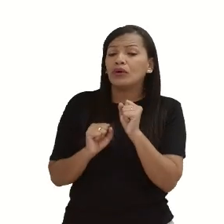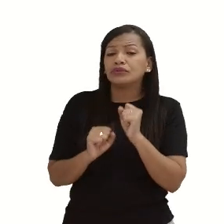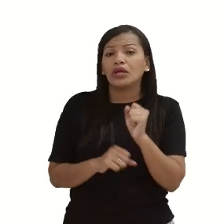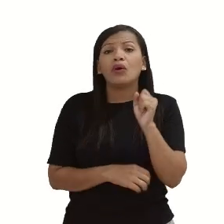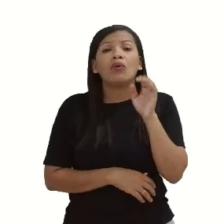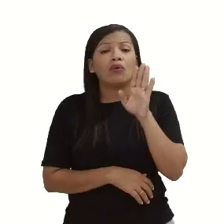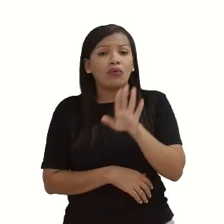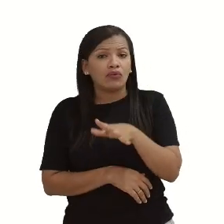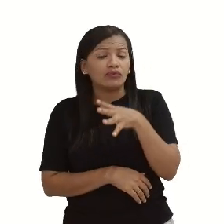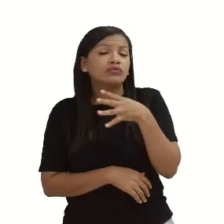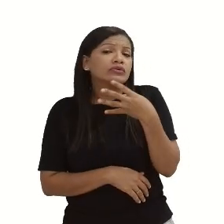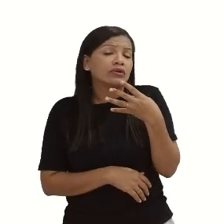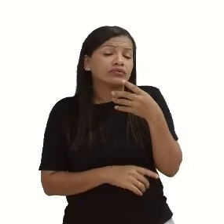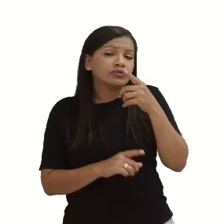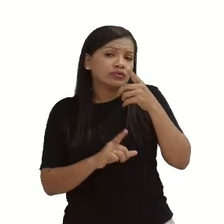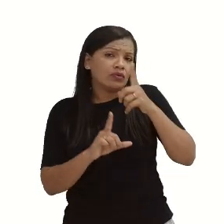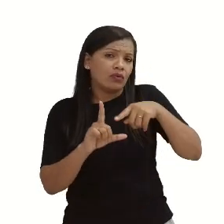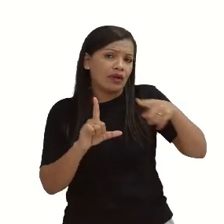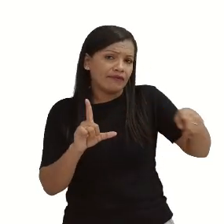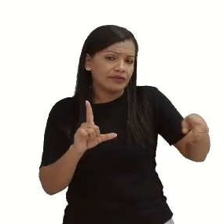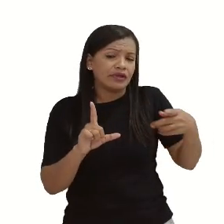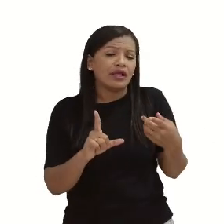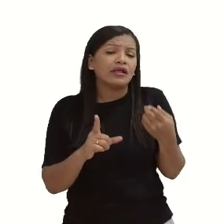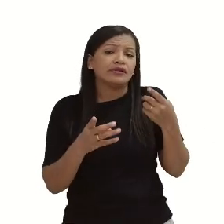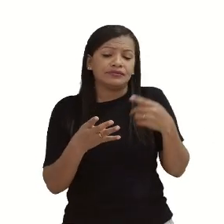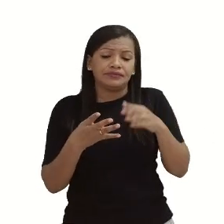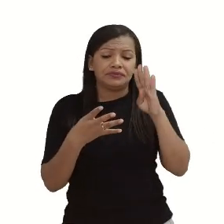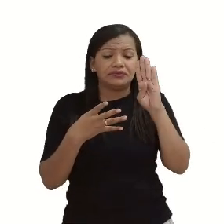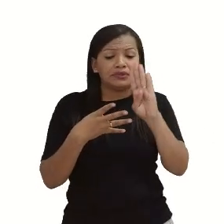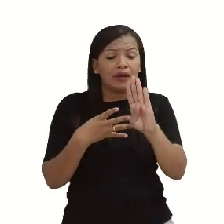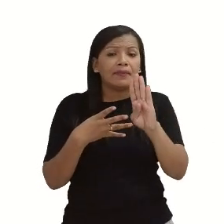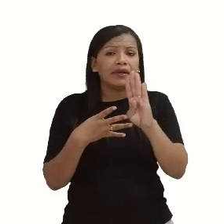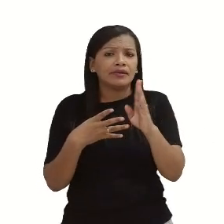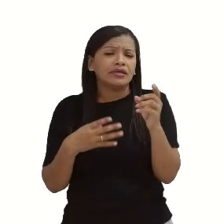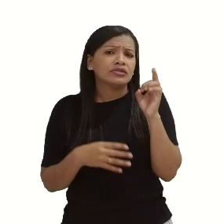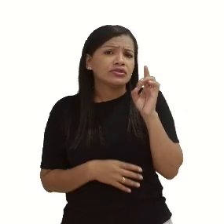da letra B, certo? E como é que eu fiz isso? Só